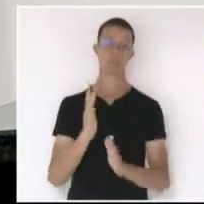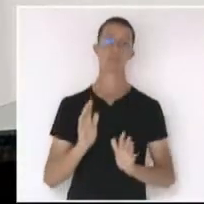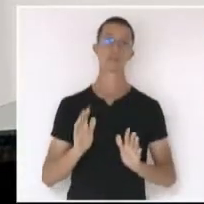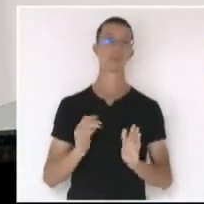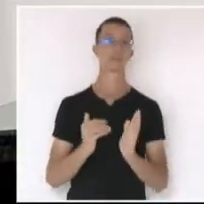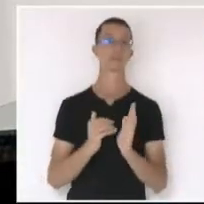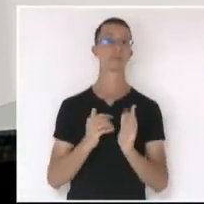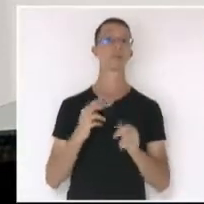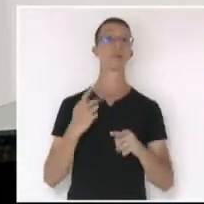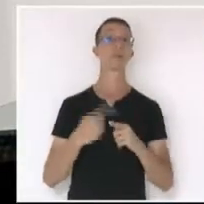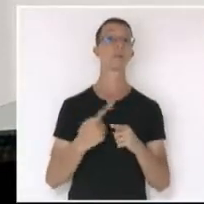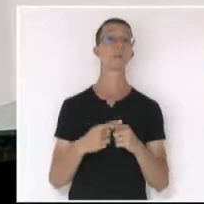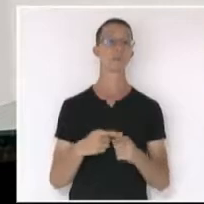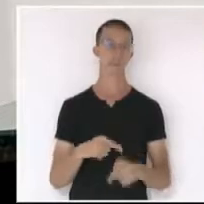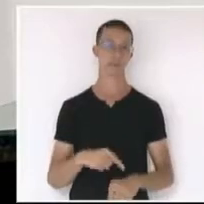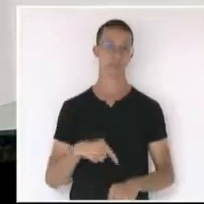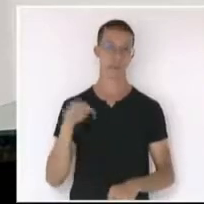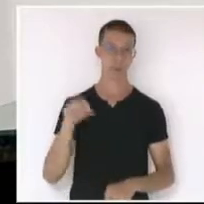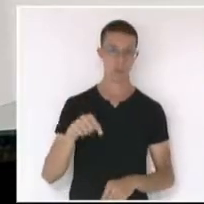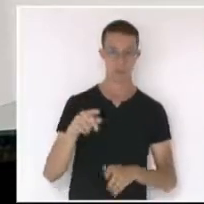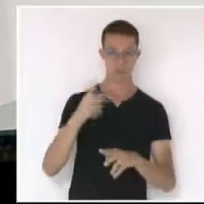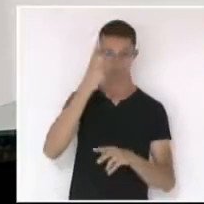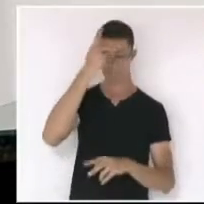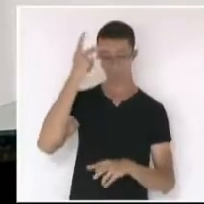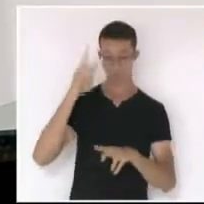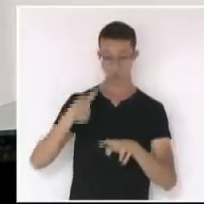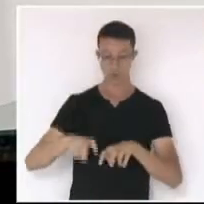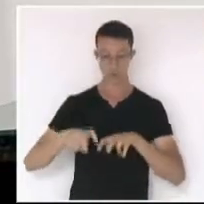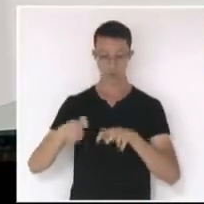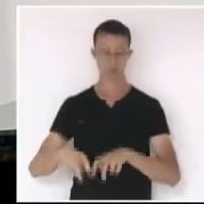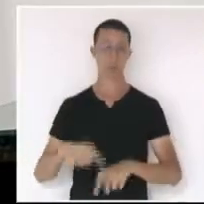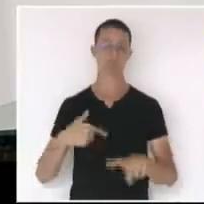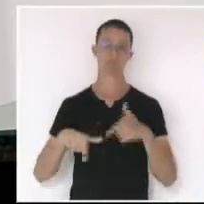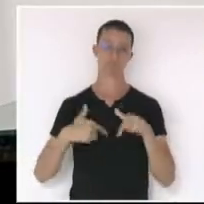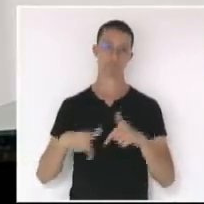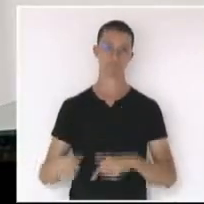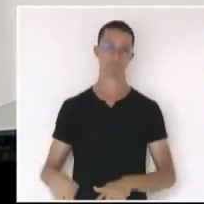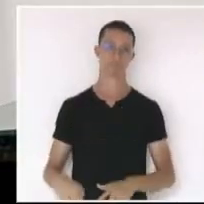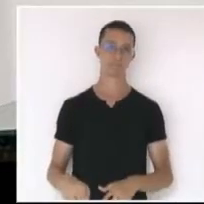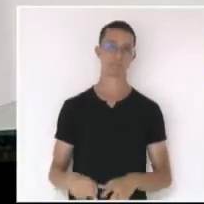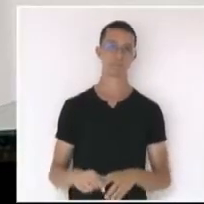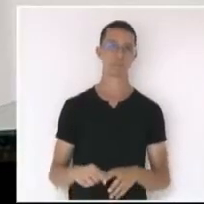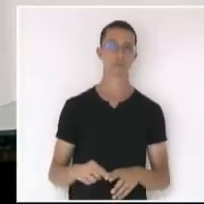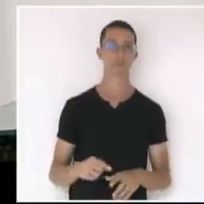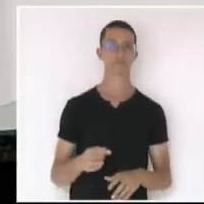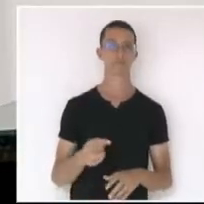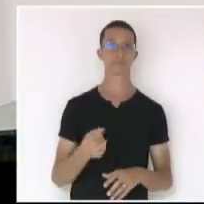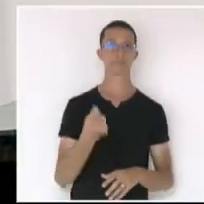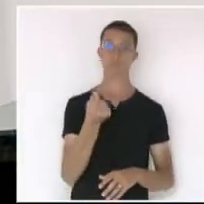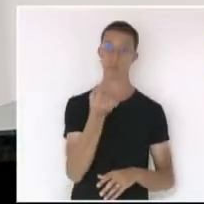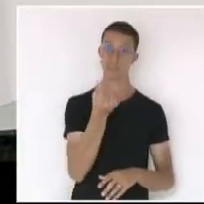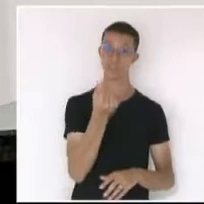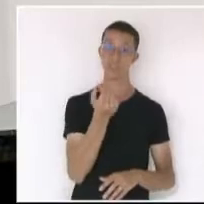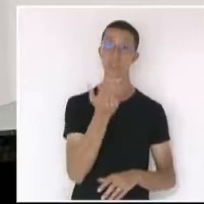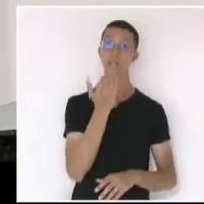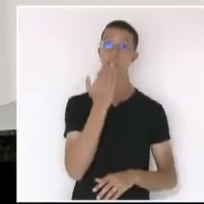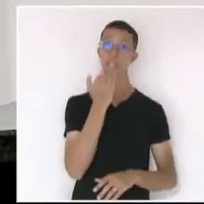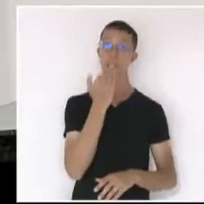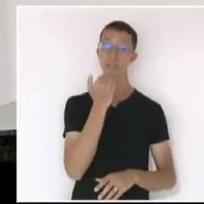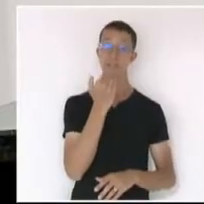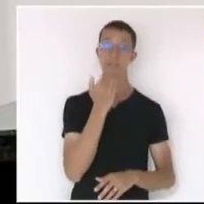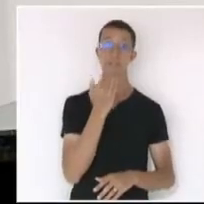Graças o agricultor porque a baixa dos preços dos alimentos oferecidos foi que é causou